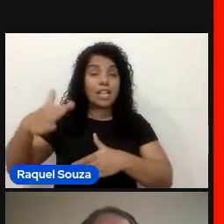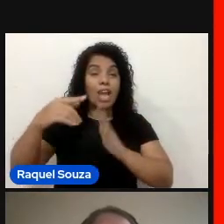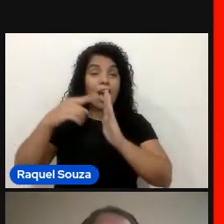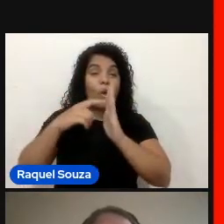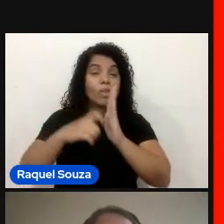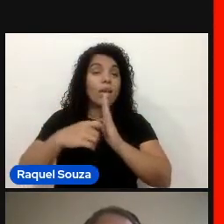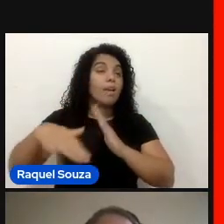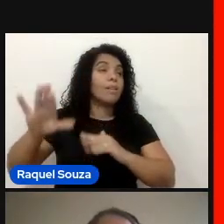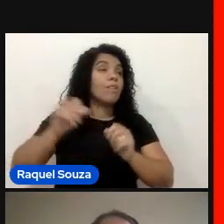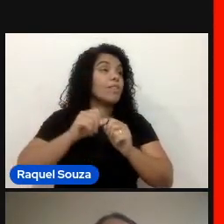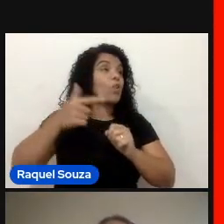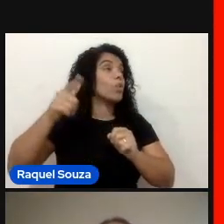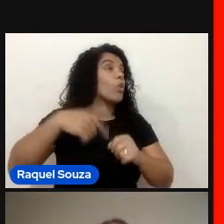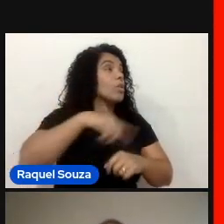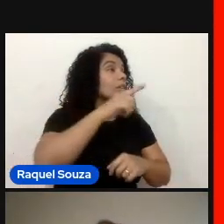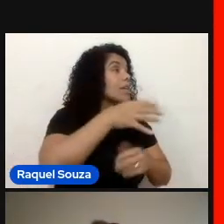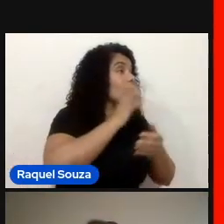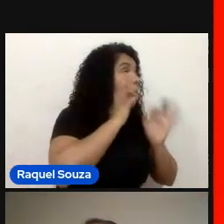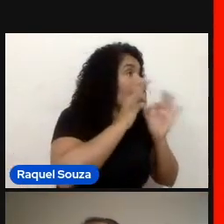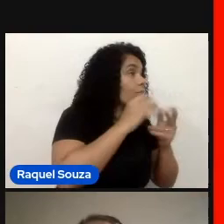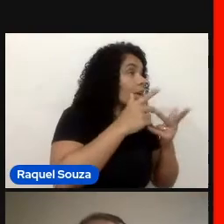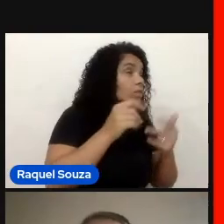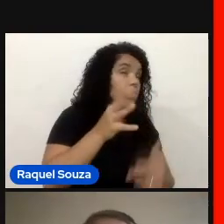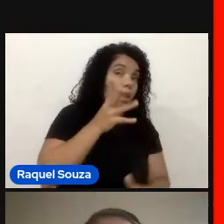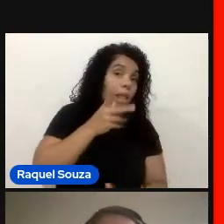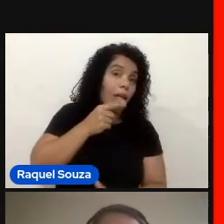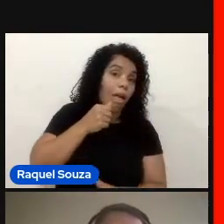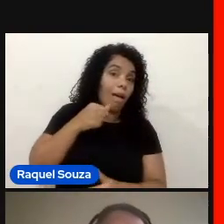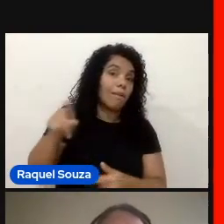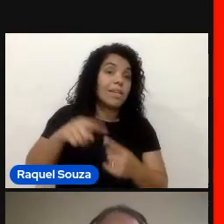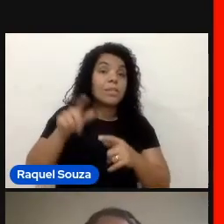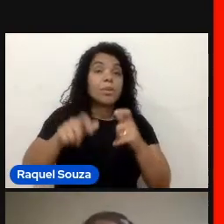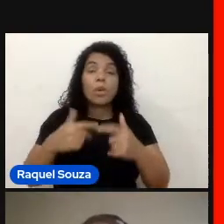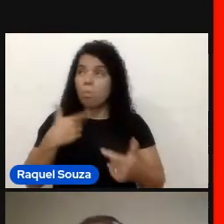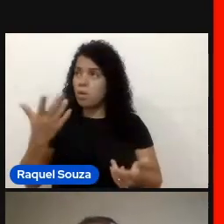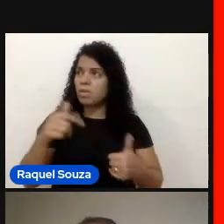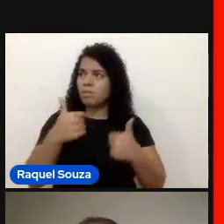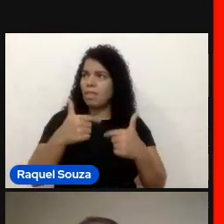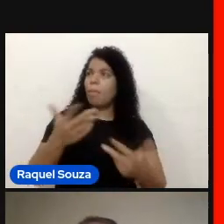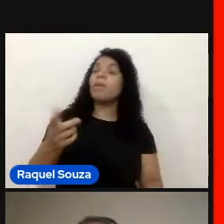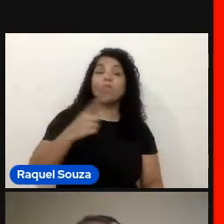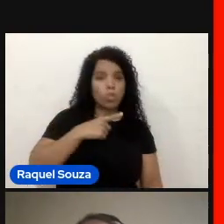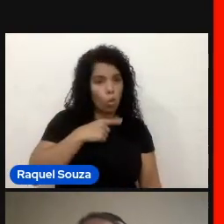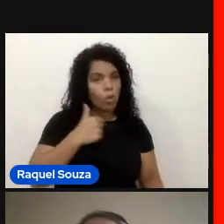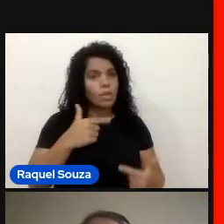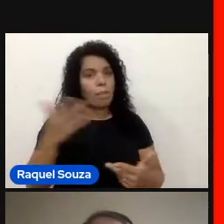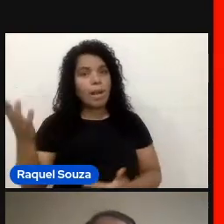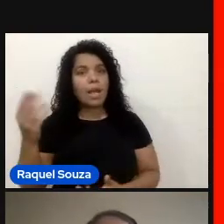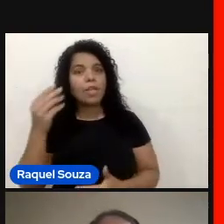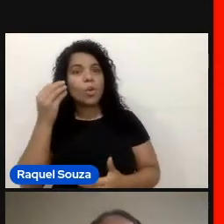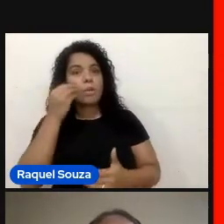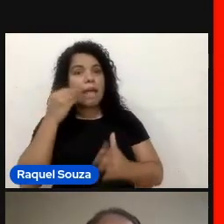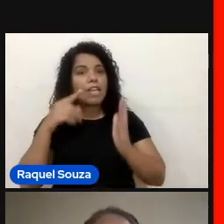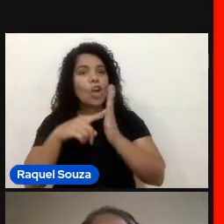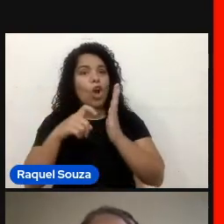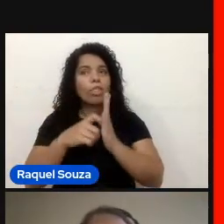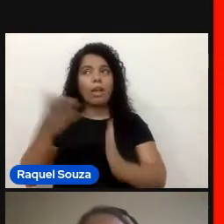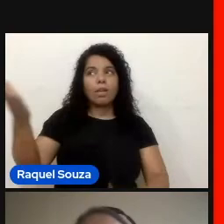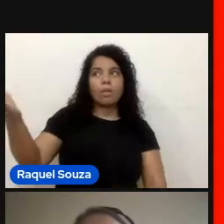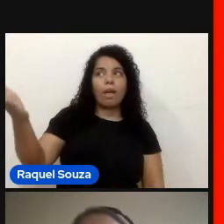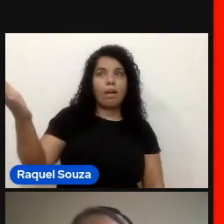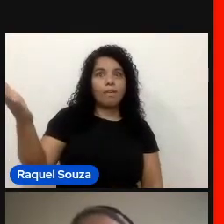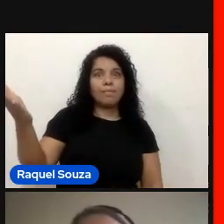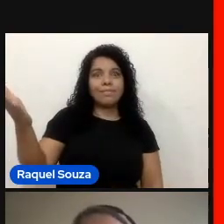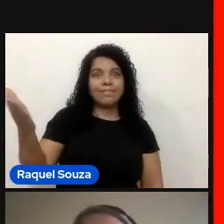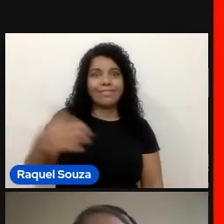e tomar café. E as pessoas questionavam: pô, você não está trabalhando? Tô, os testes estão rodando aqui. Era até uma boa